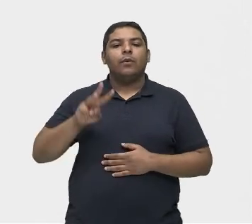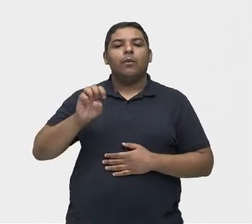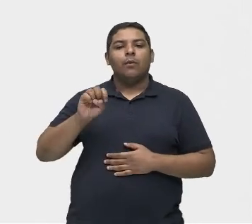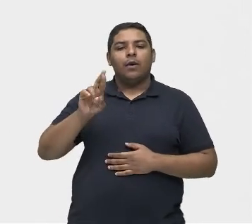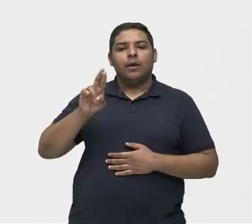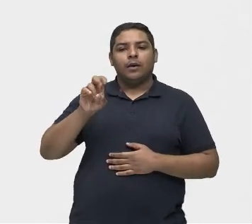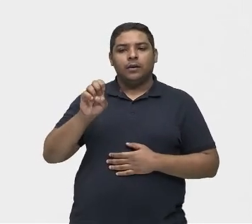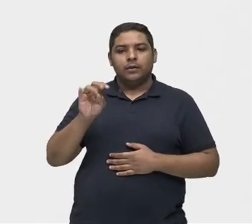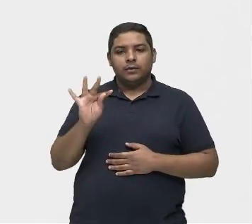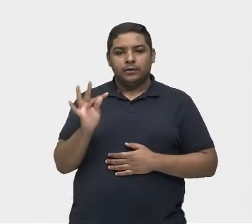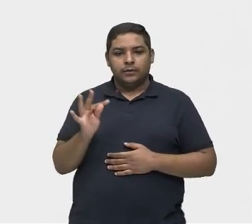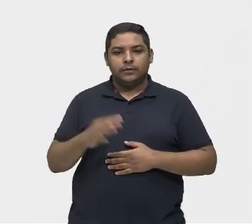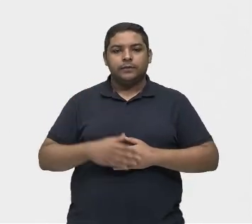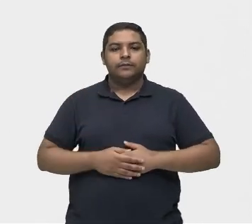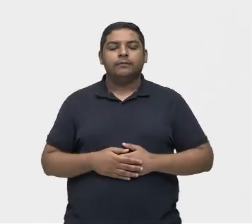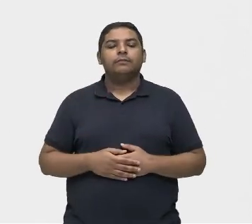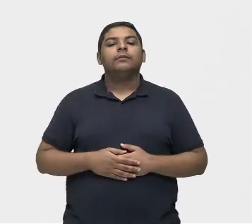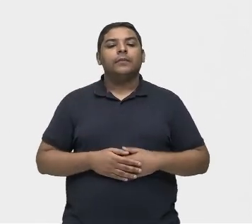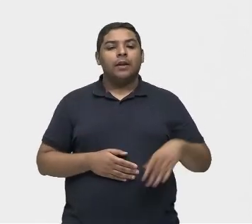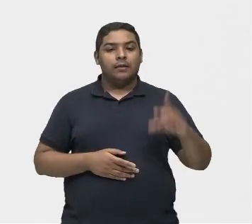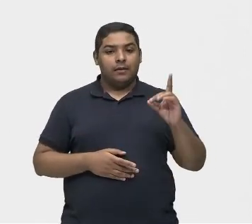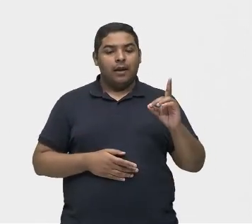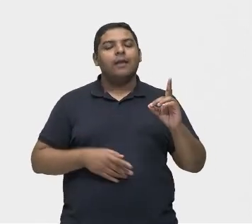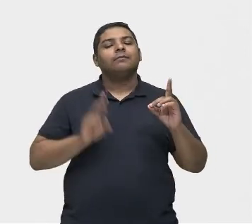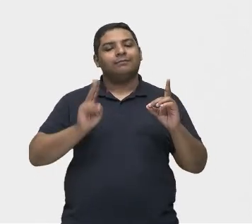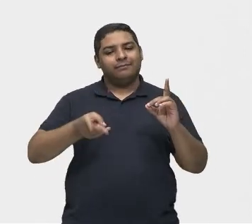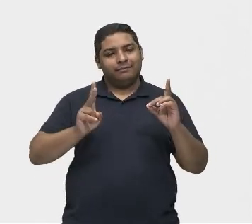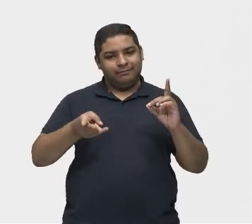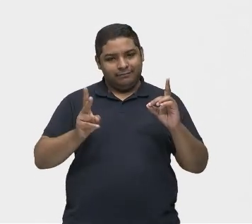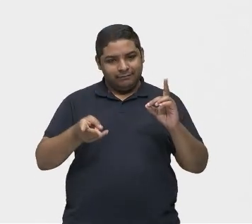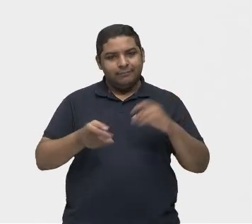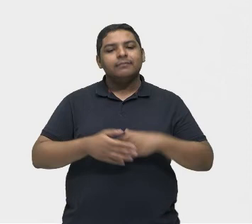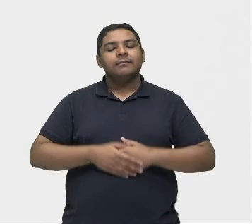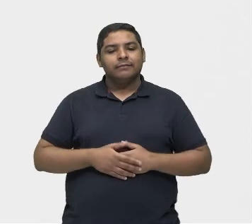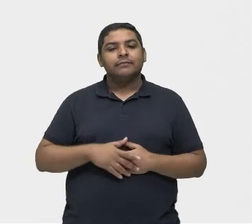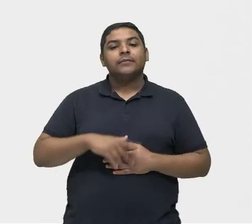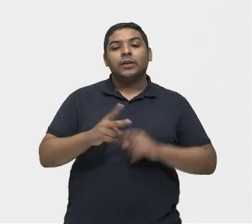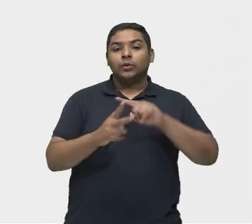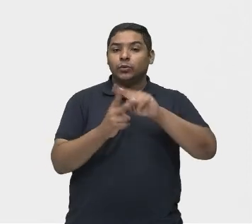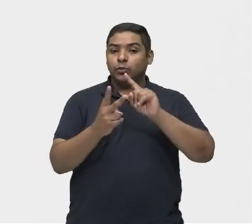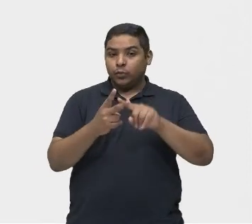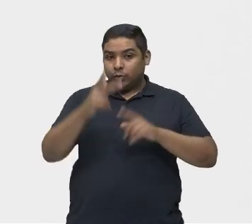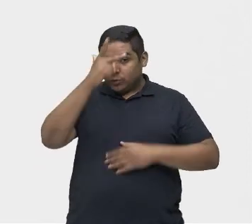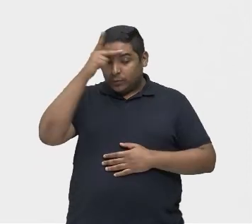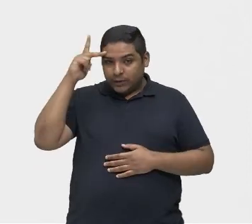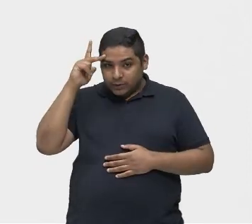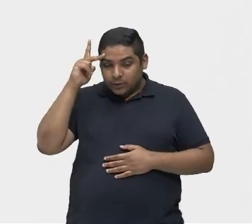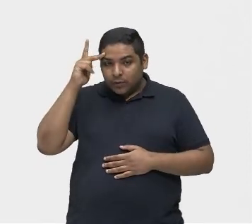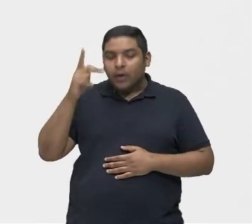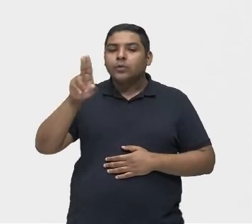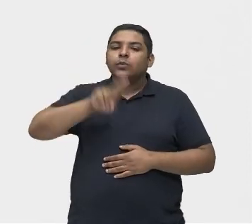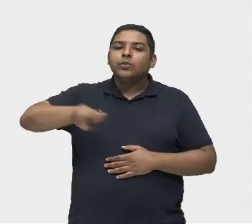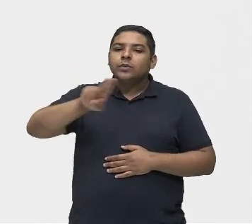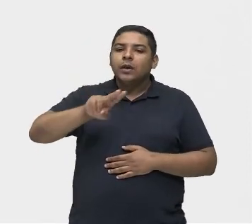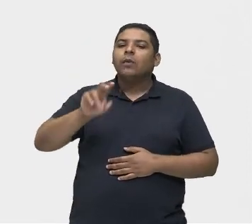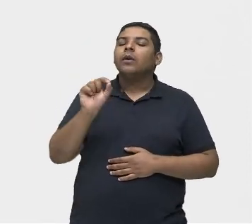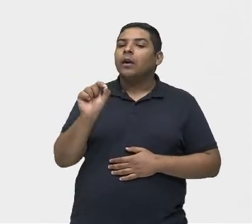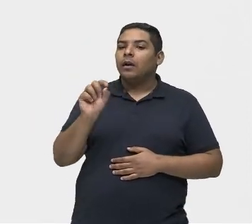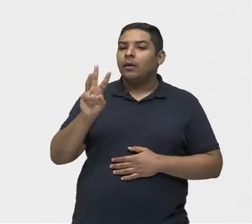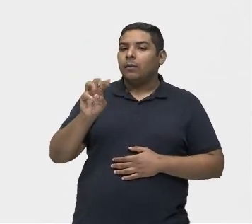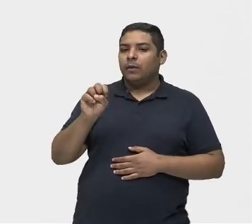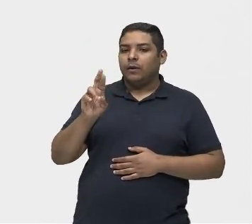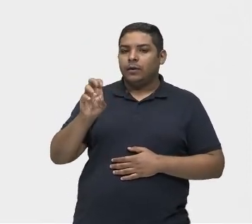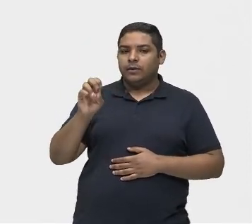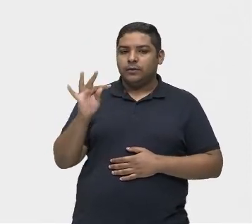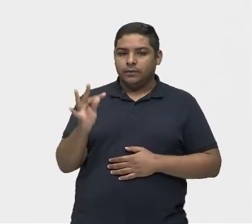weren't. Letra D, mesma coisa, Leila e Bia, né, duas pessoas, plural, portanto, were not. E